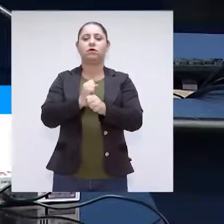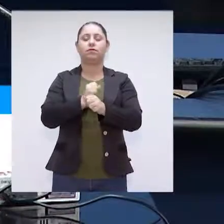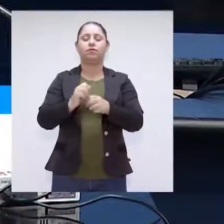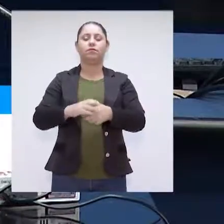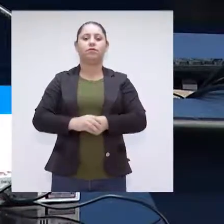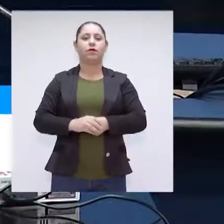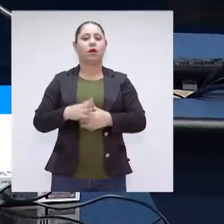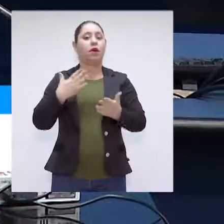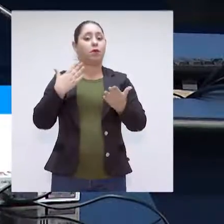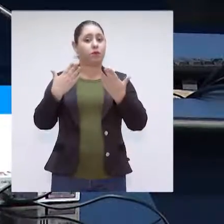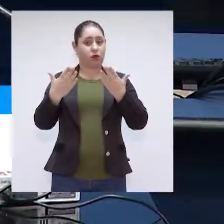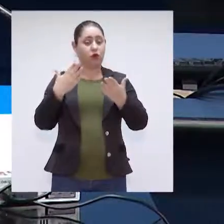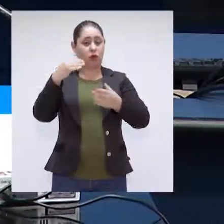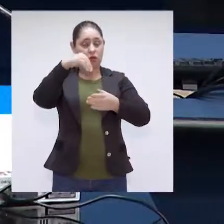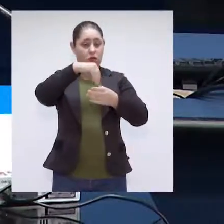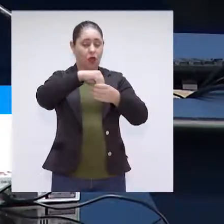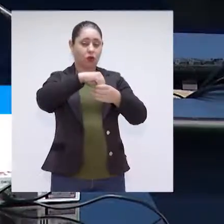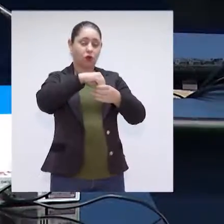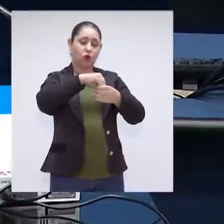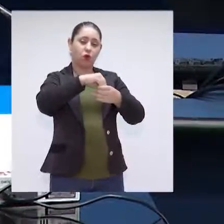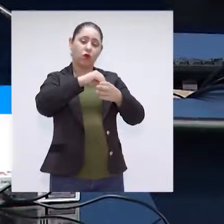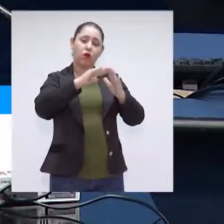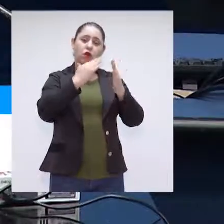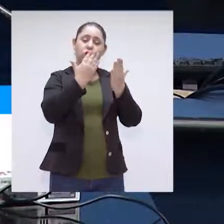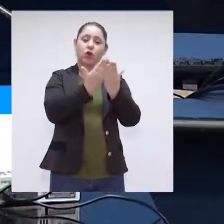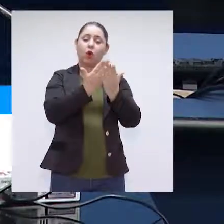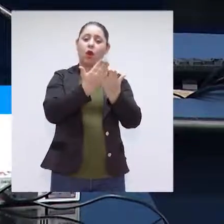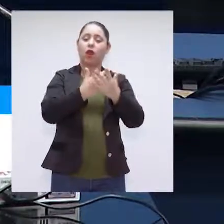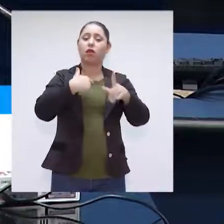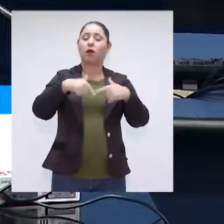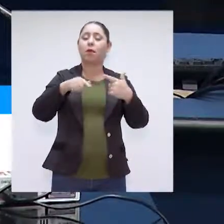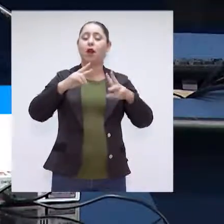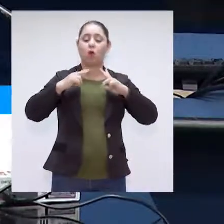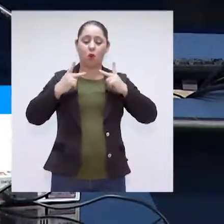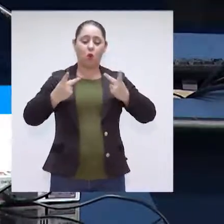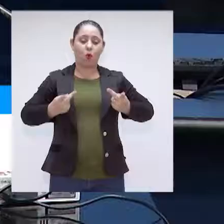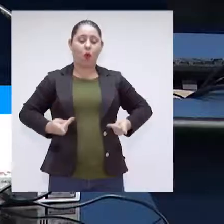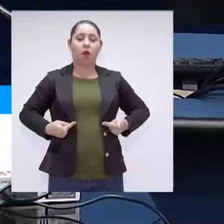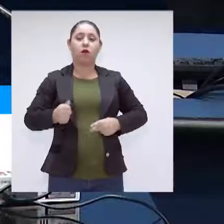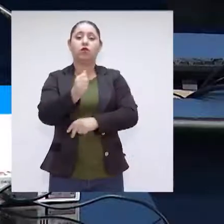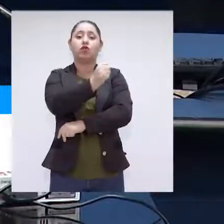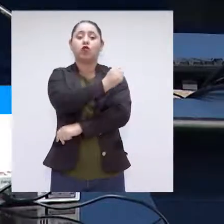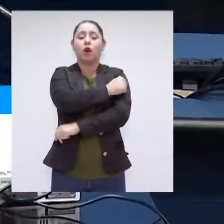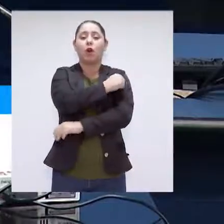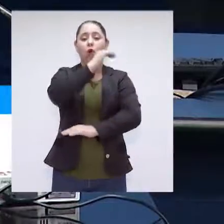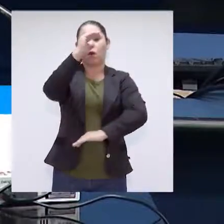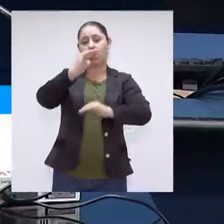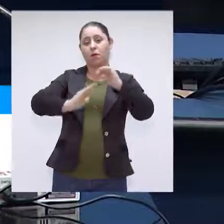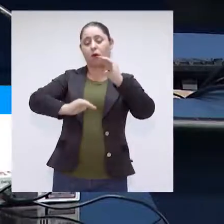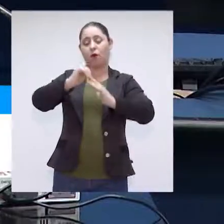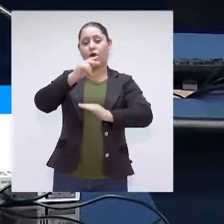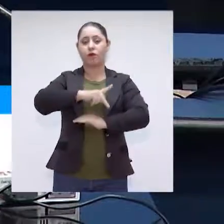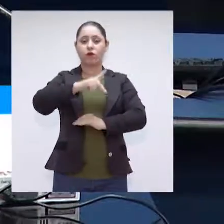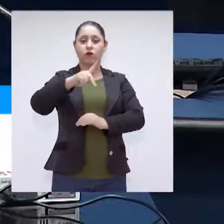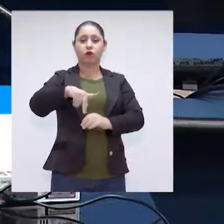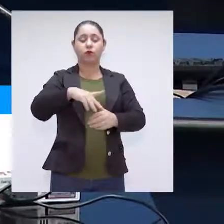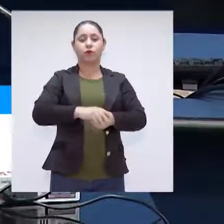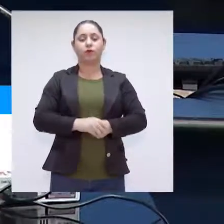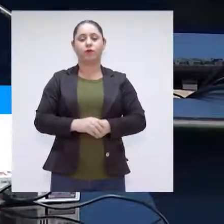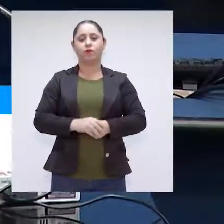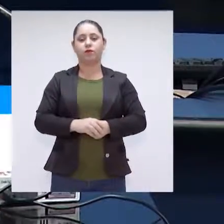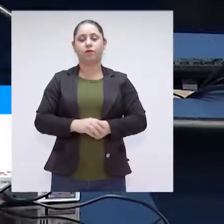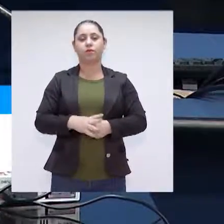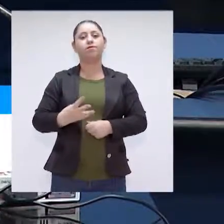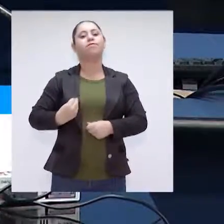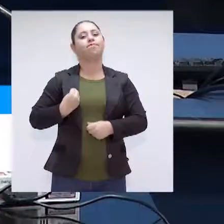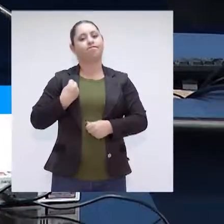mais de 20 anos. A psicologia na escola trabalha em prol da humanização de alunos e